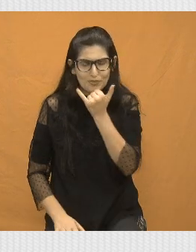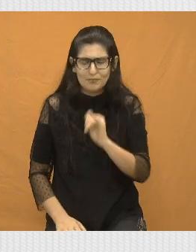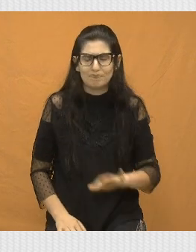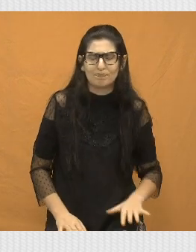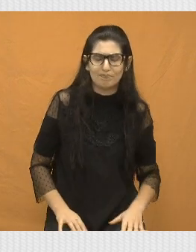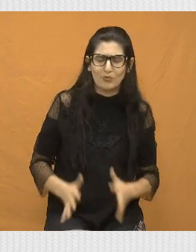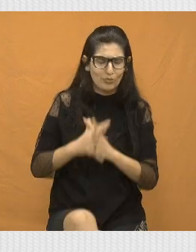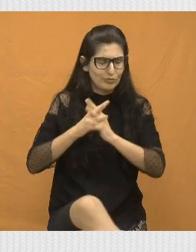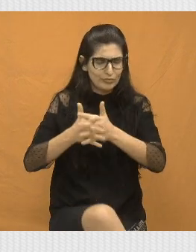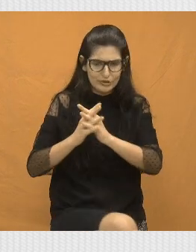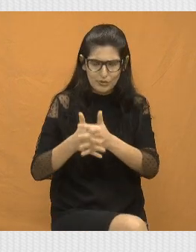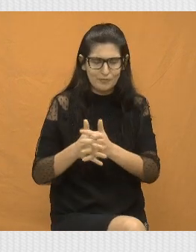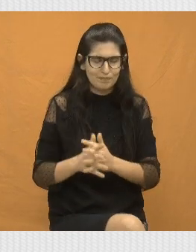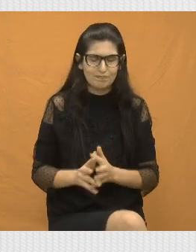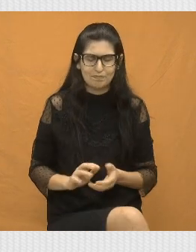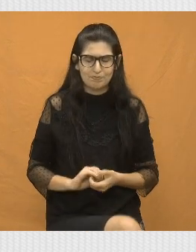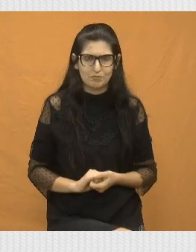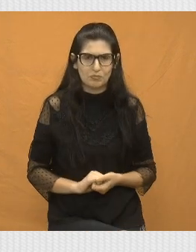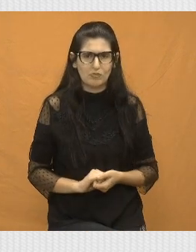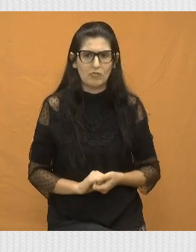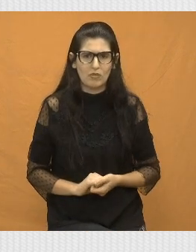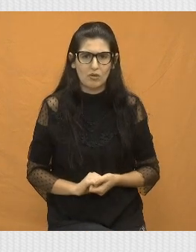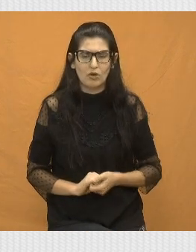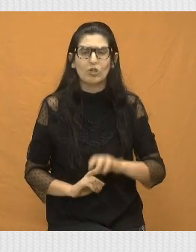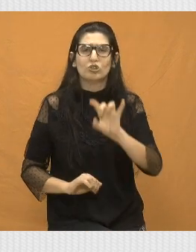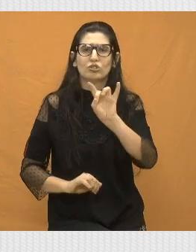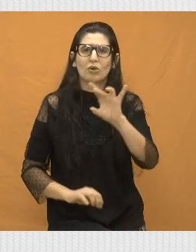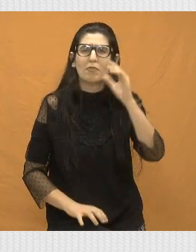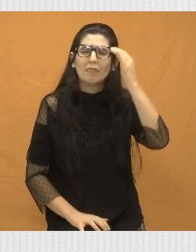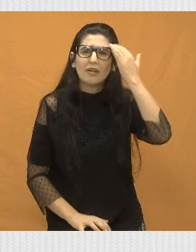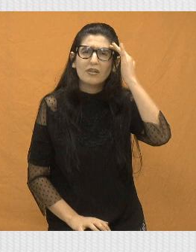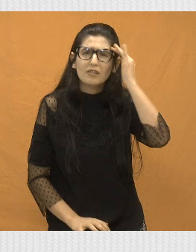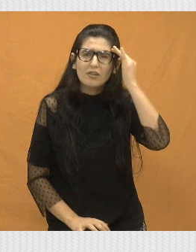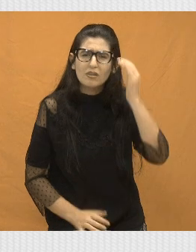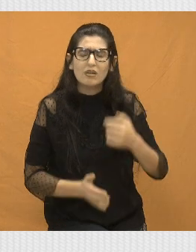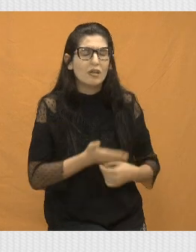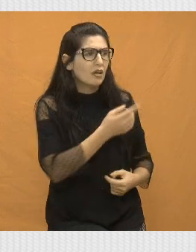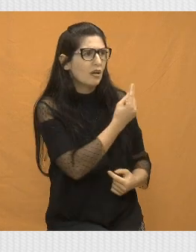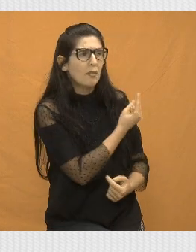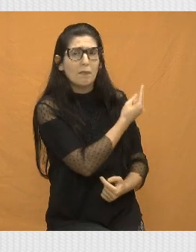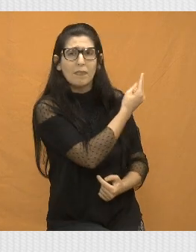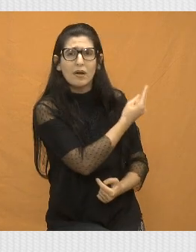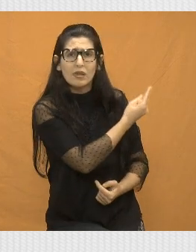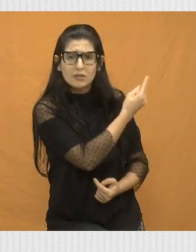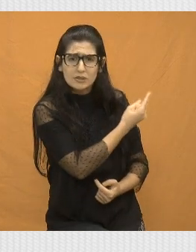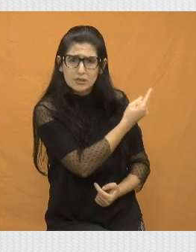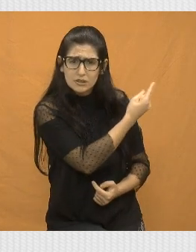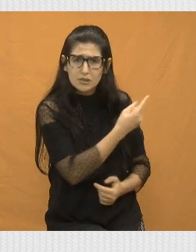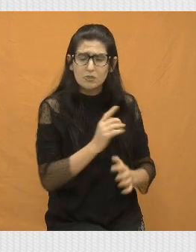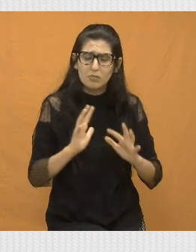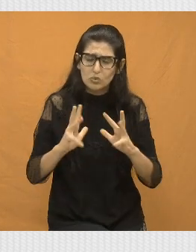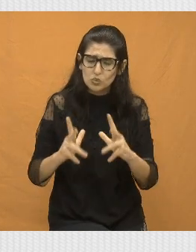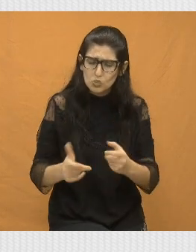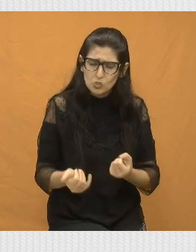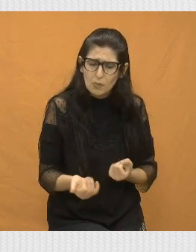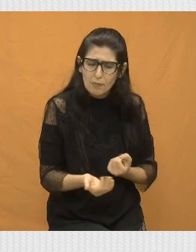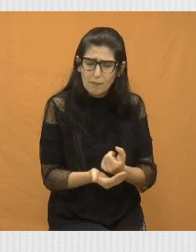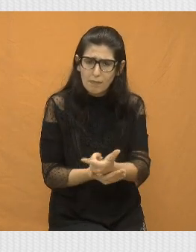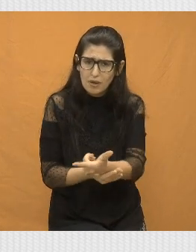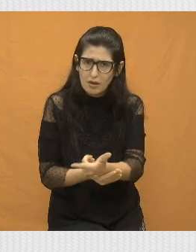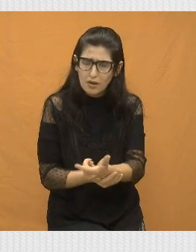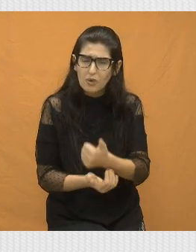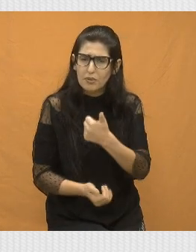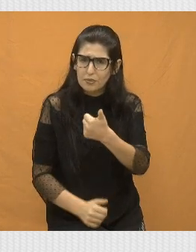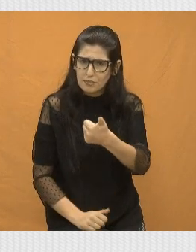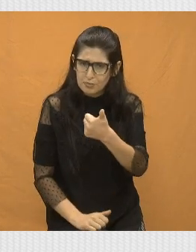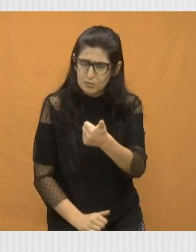8.331.122. Só para recapitular, o quadro acima são processos que foram liquidados com